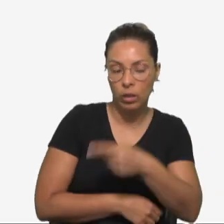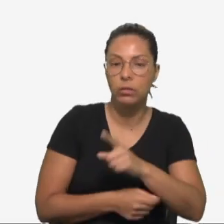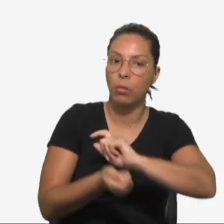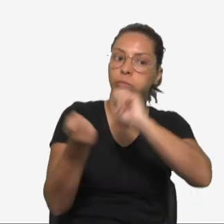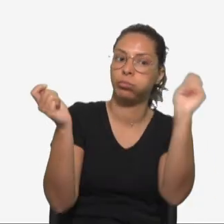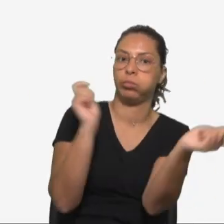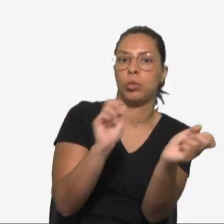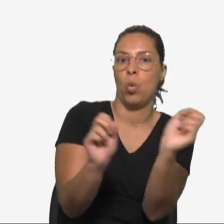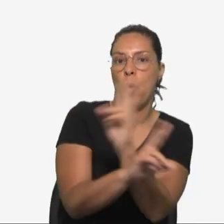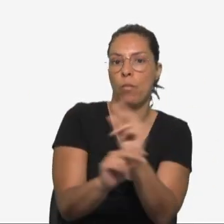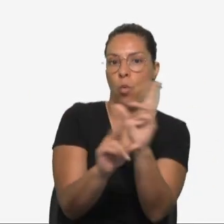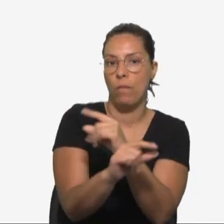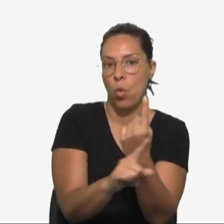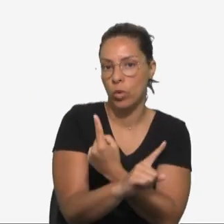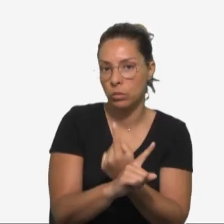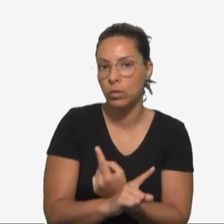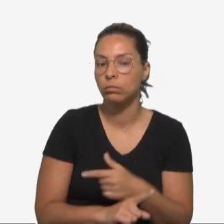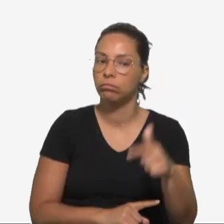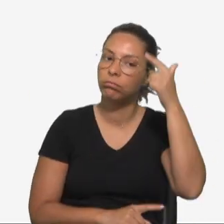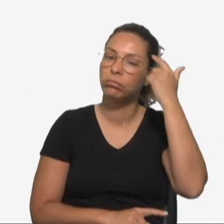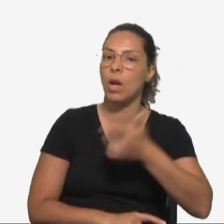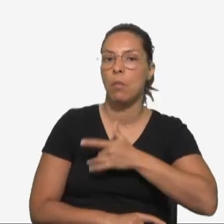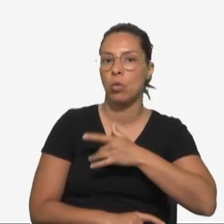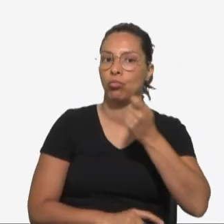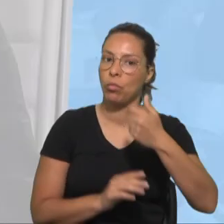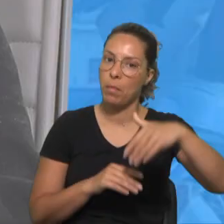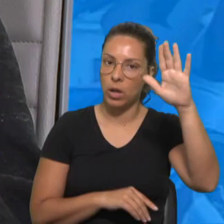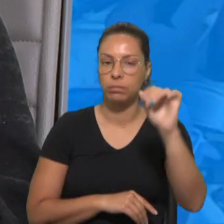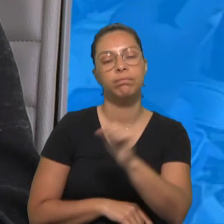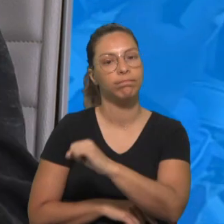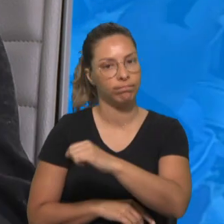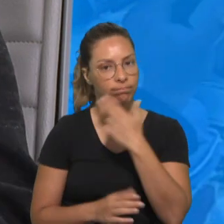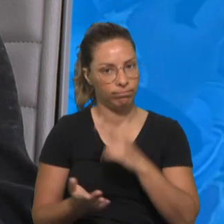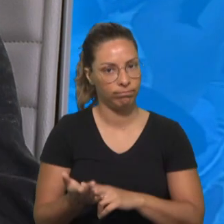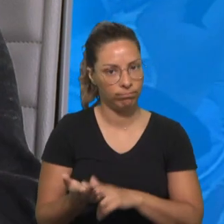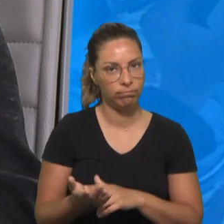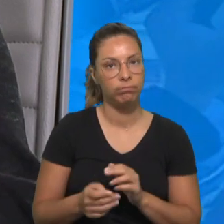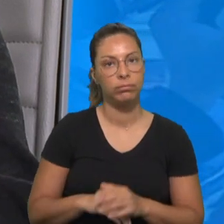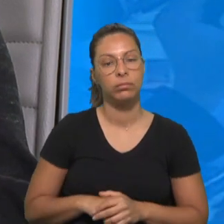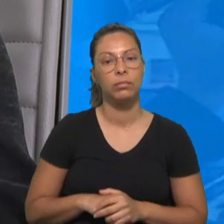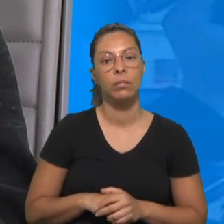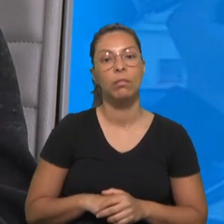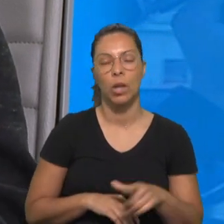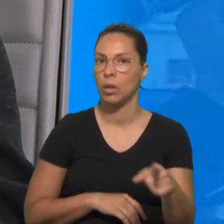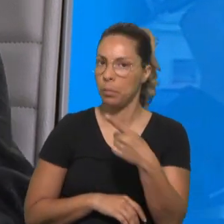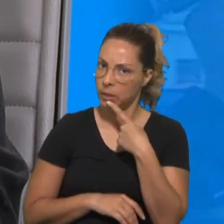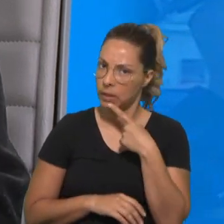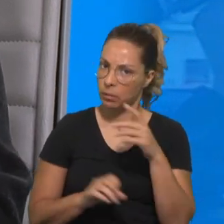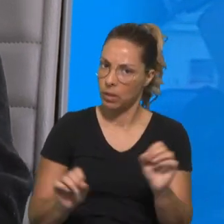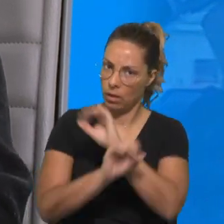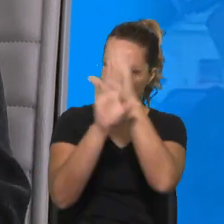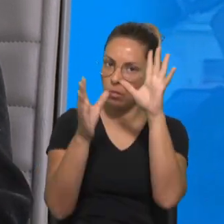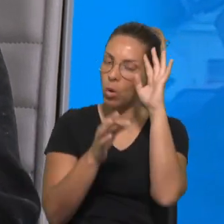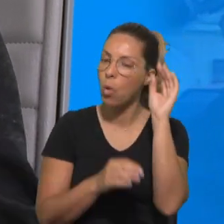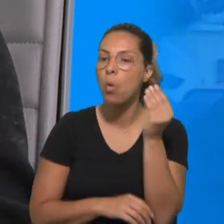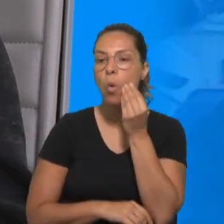coisas, de facto o amor fala aqui mais alto. Sim, é isso mesmo. Percebe-se, de facto, a partir quer dos